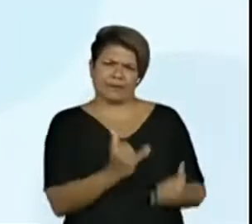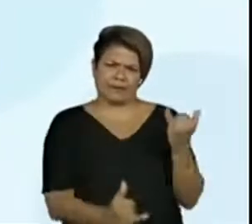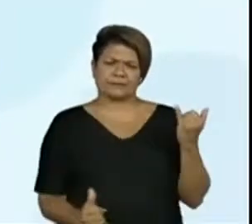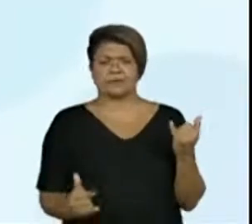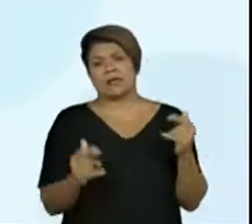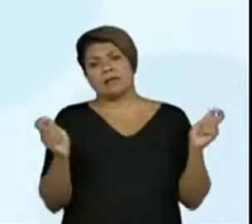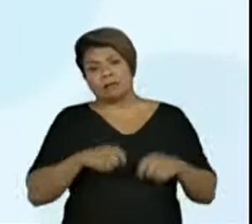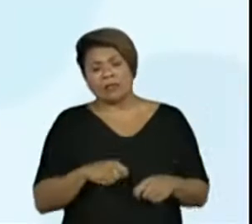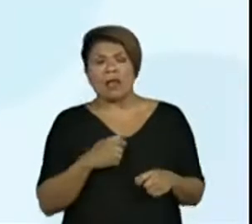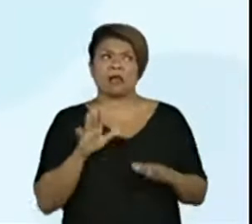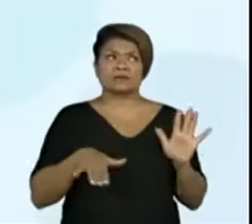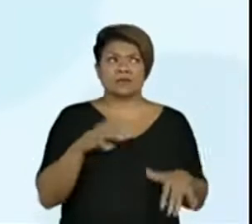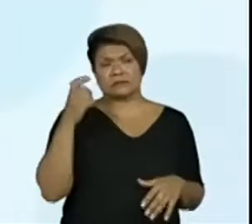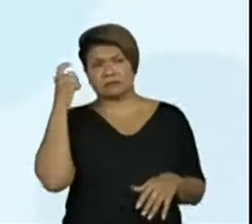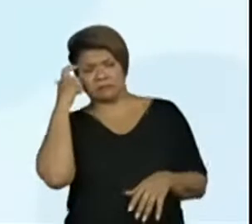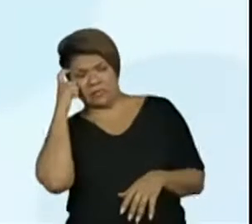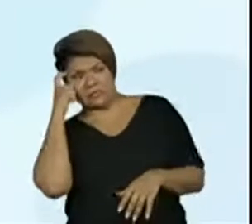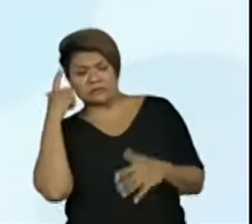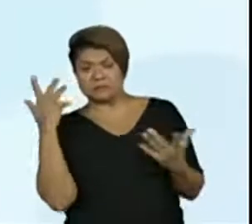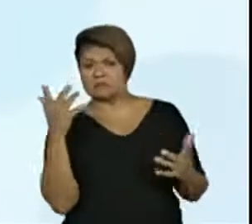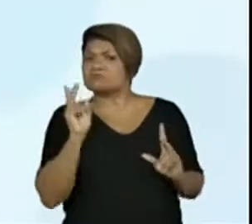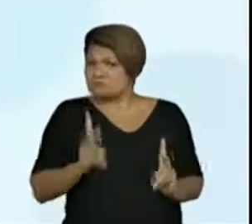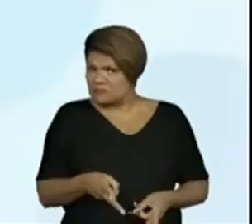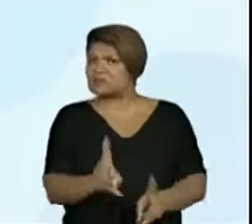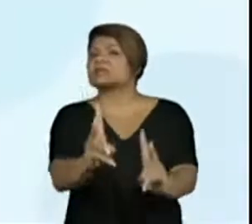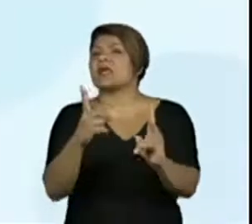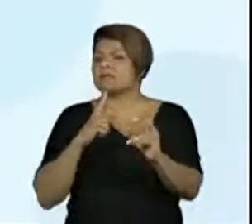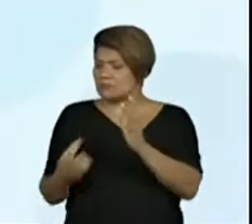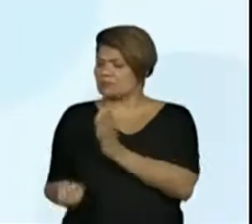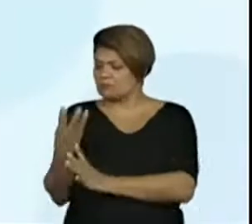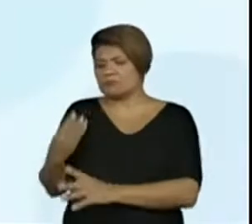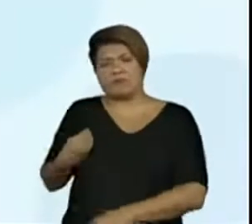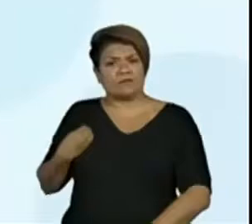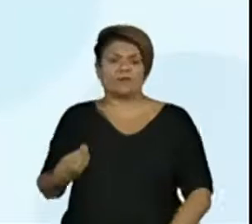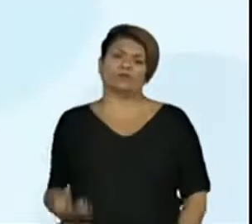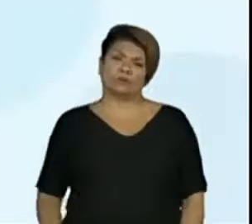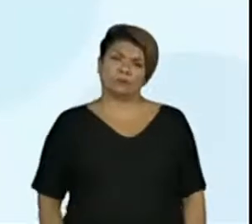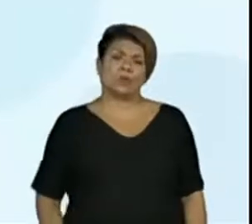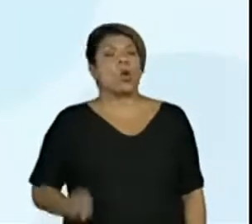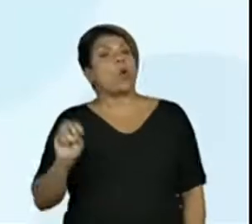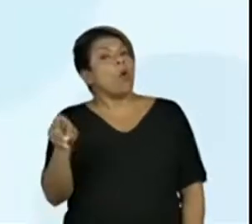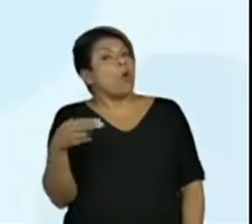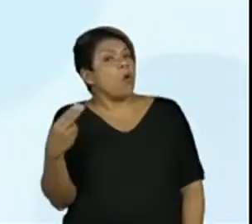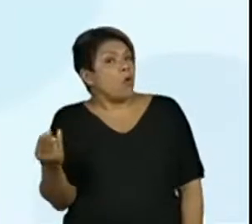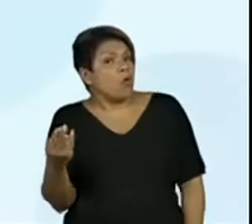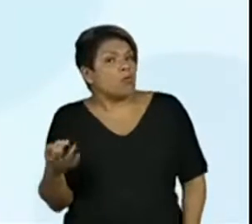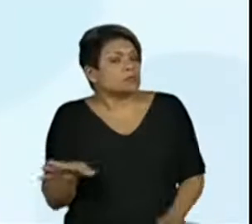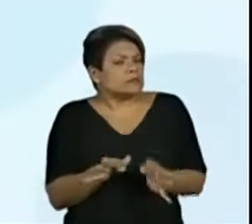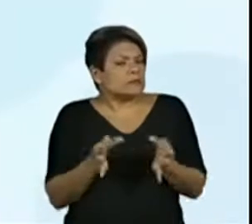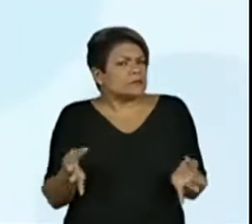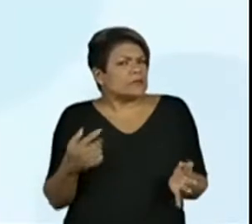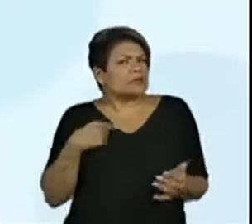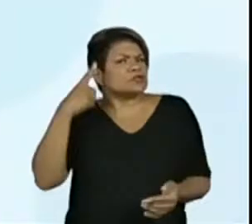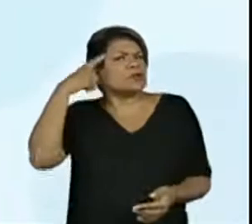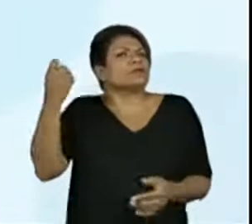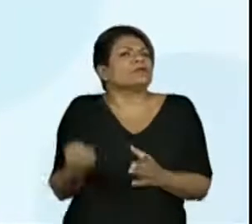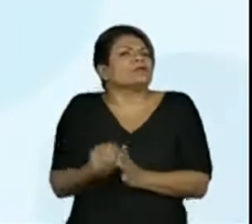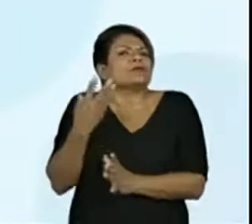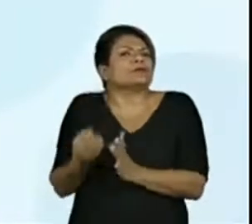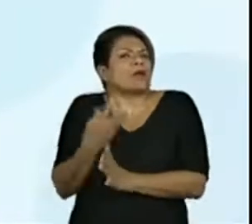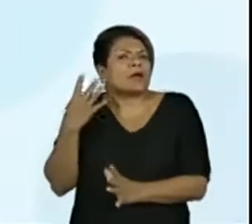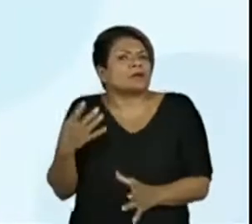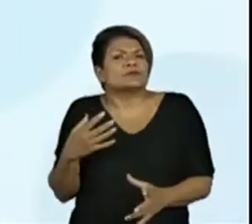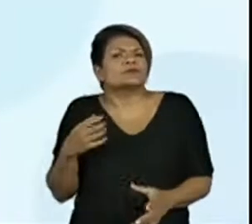a impressão até que eles sempre existiram, ou então que foram simplesmente inventados